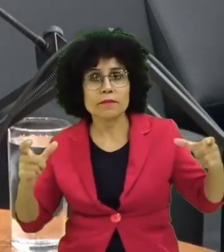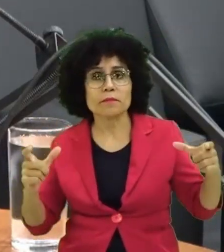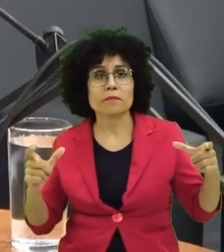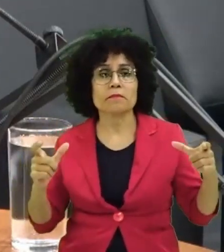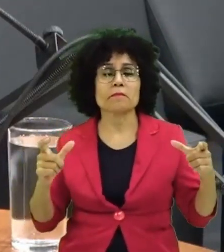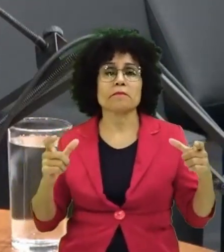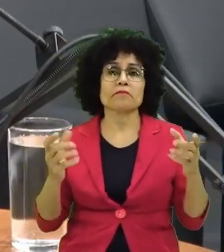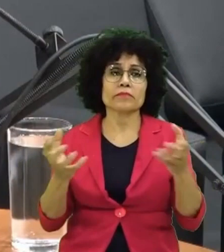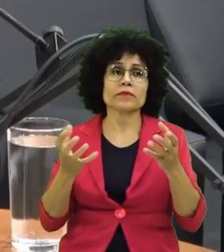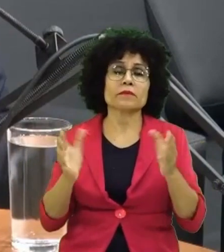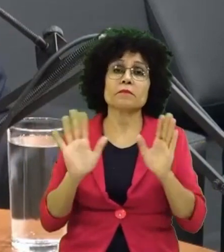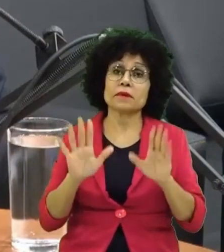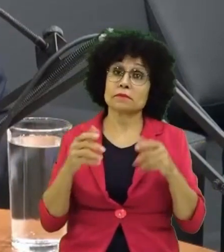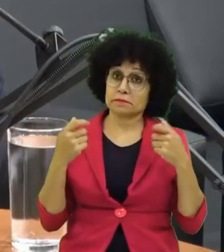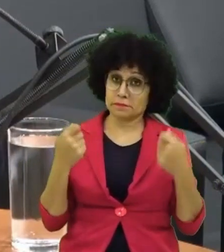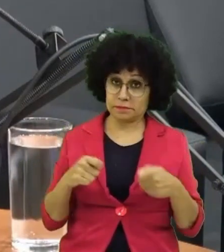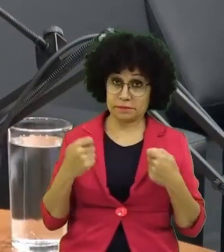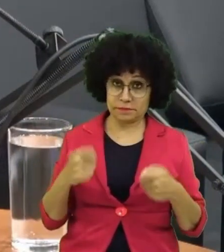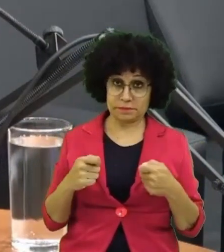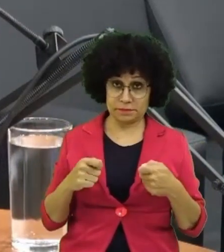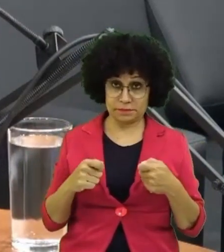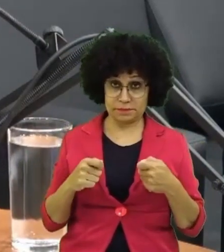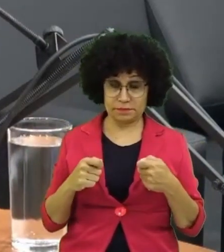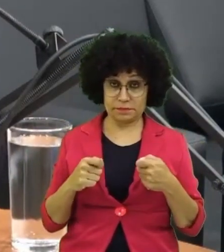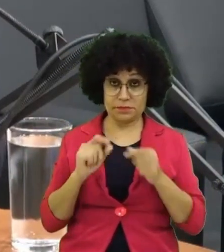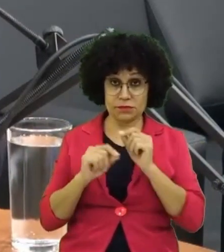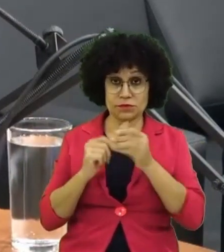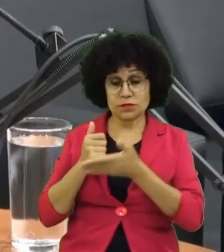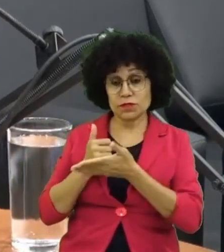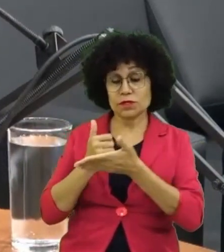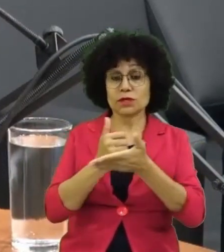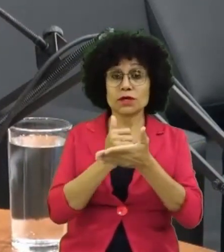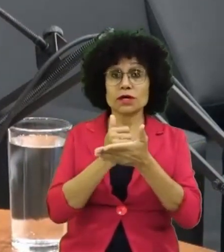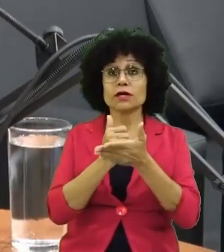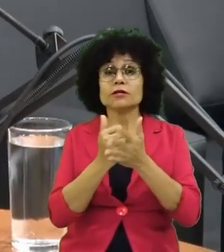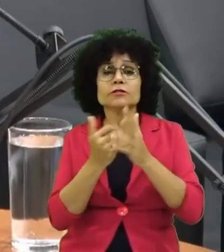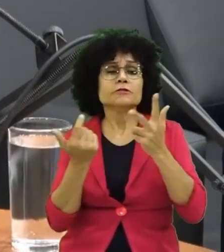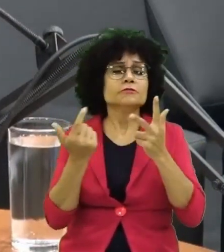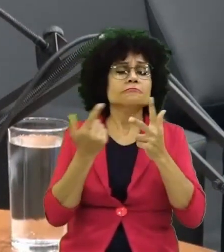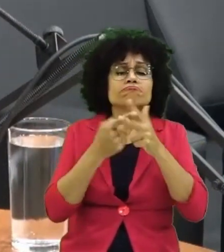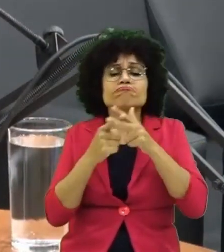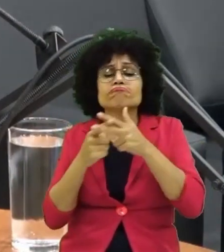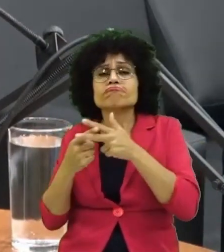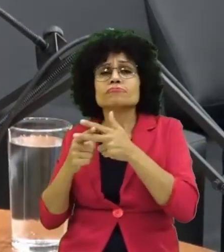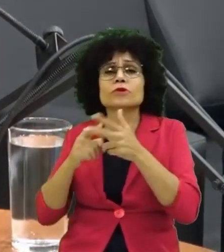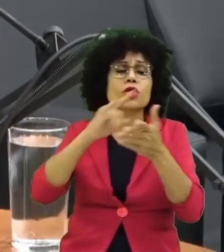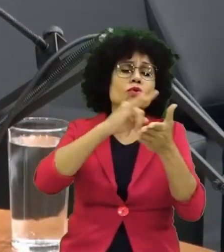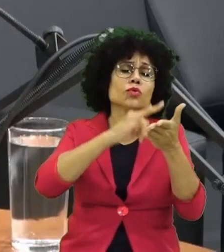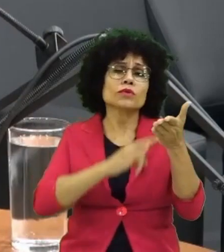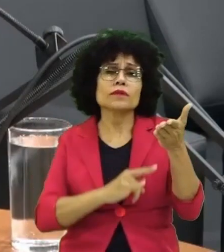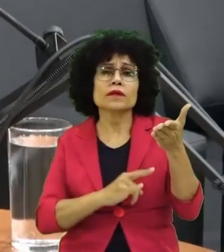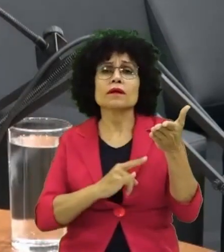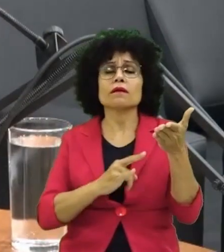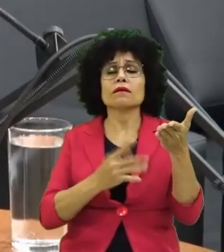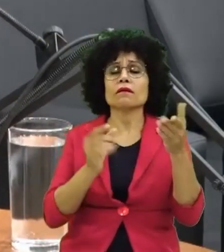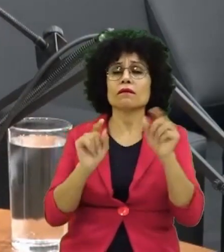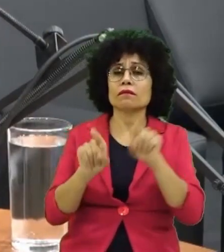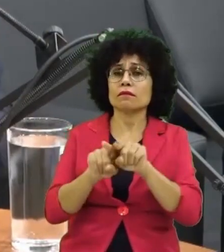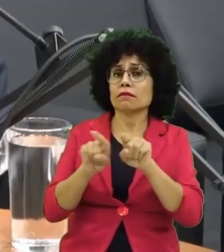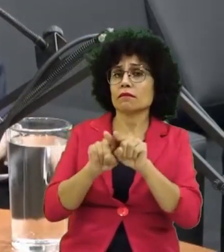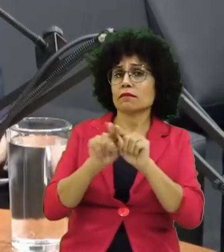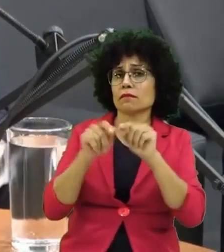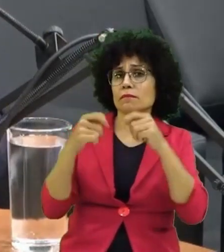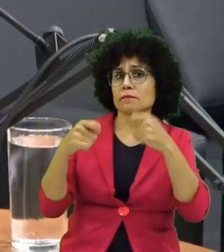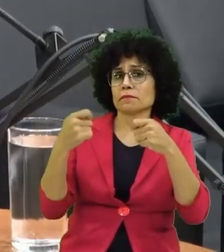expandir, mas a gente precisa de ajustes nos contratos, né? Ou uma nova concessão, que seja.